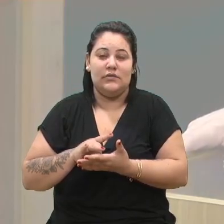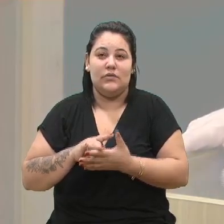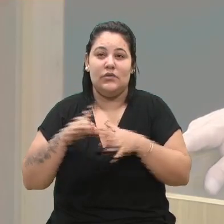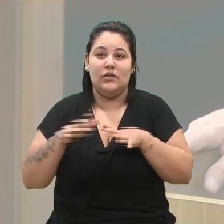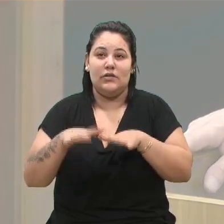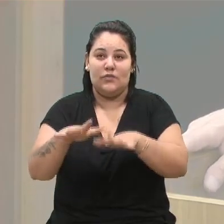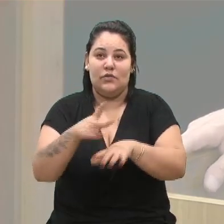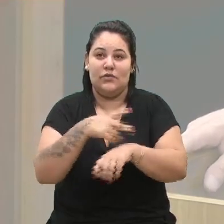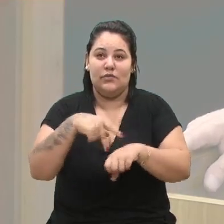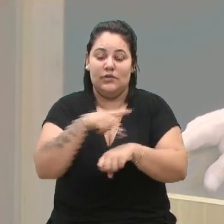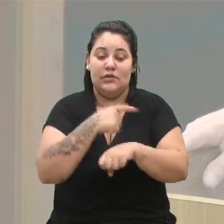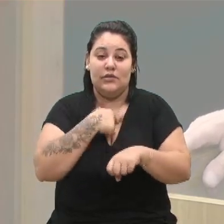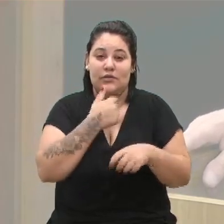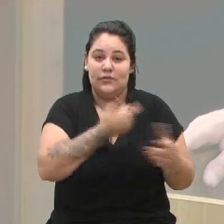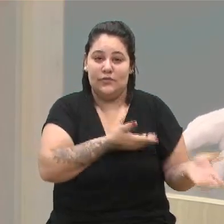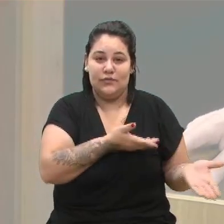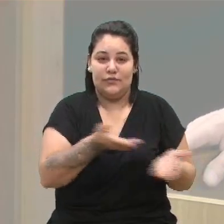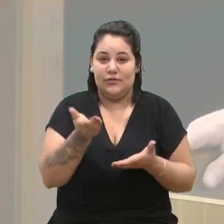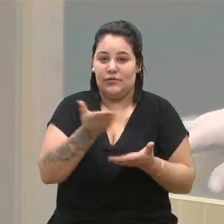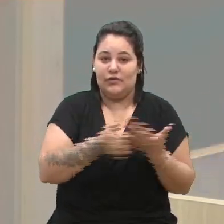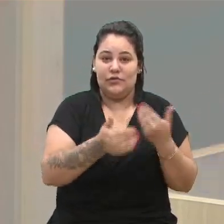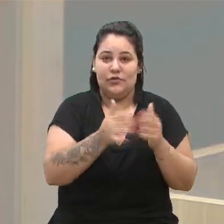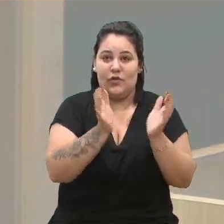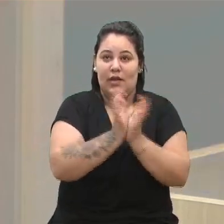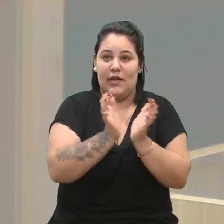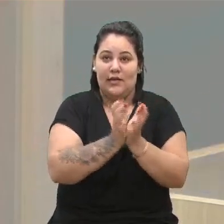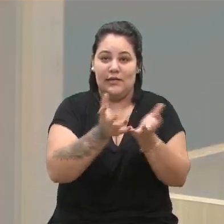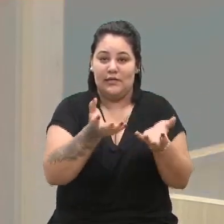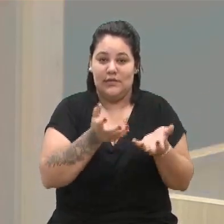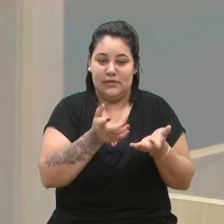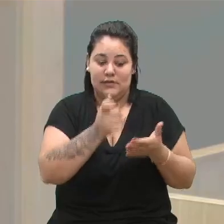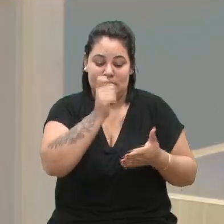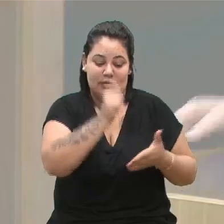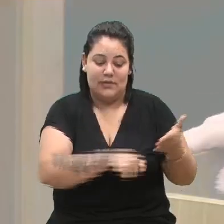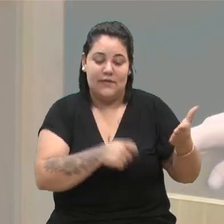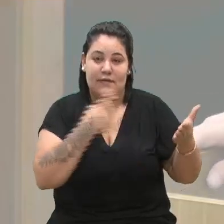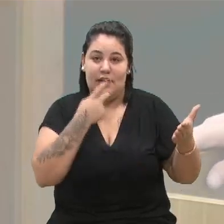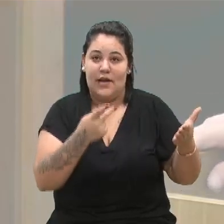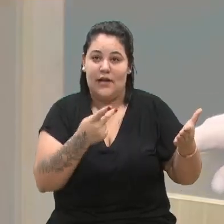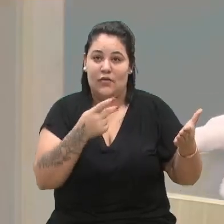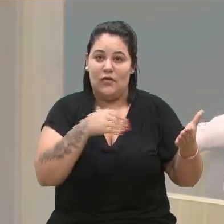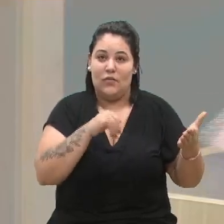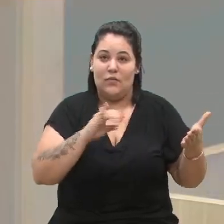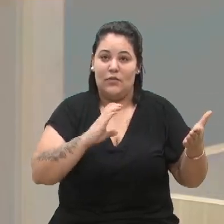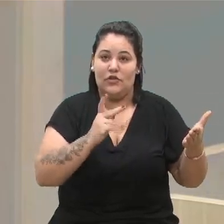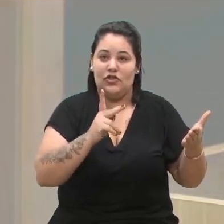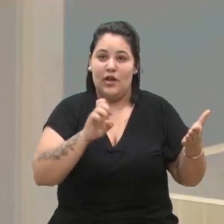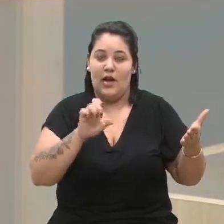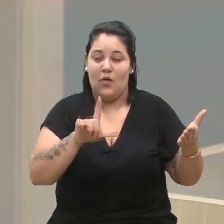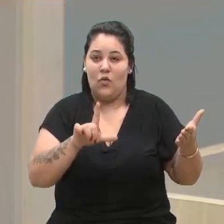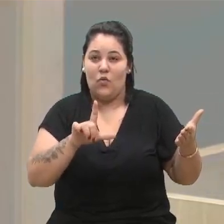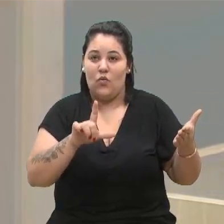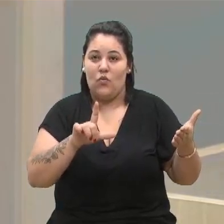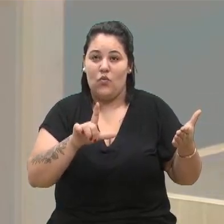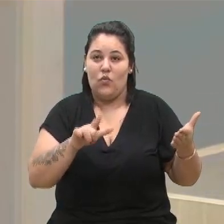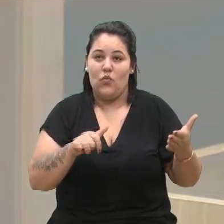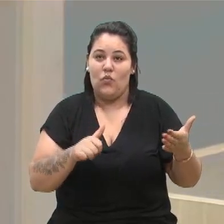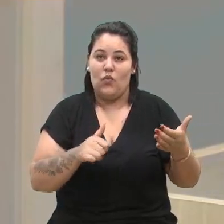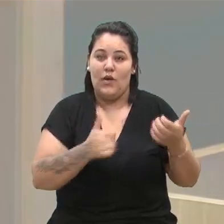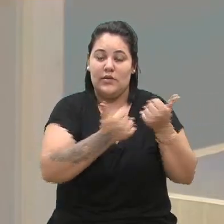eu convido os colegas que quiserem assinar, falar com o Michel, que é assessor do Bressan, que está pegando assinaturas para